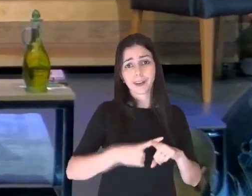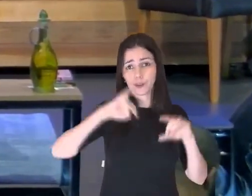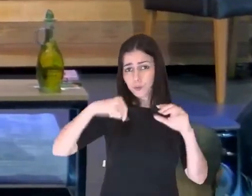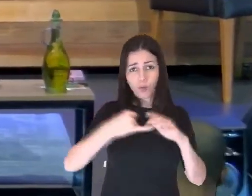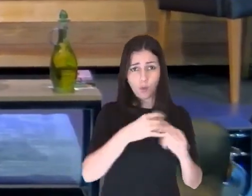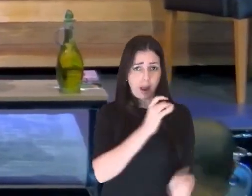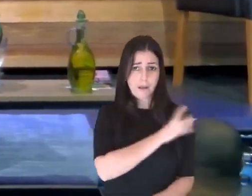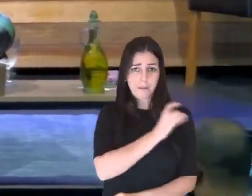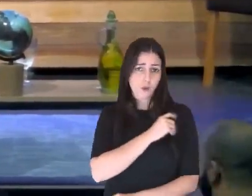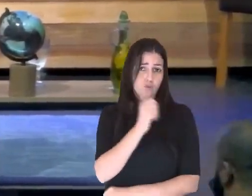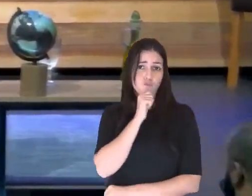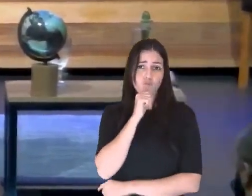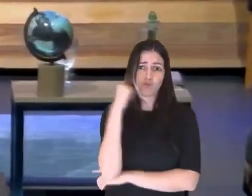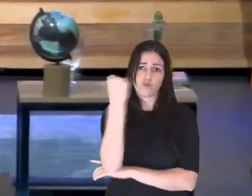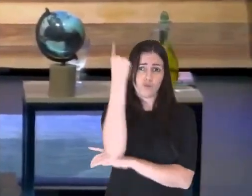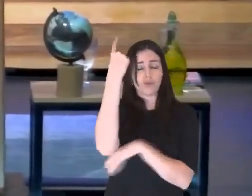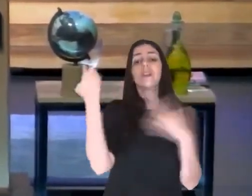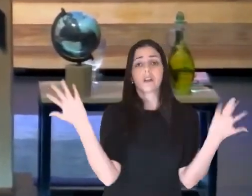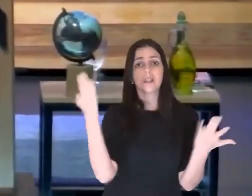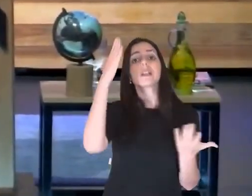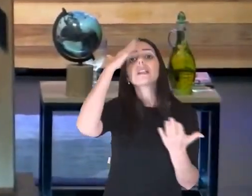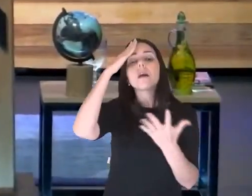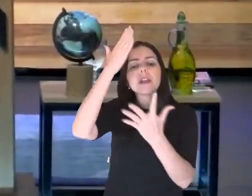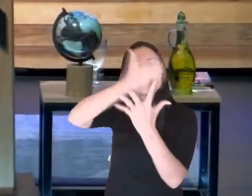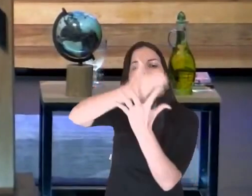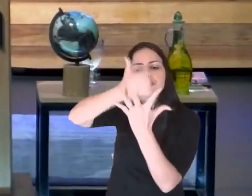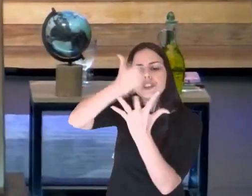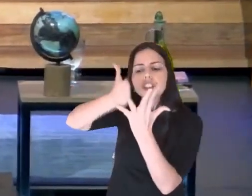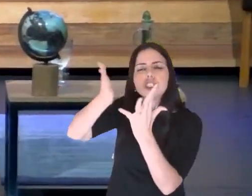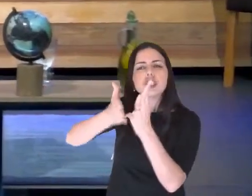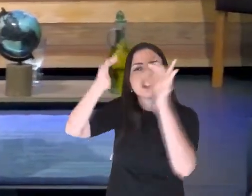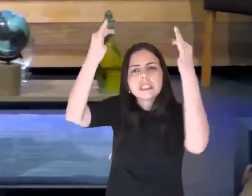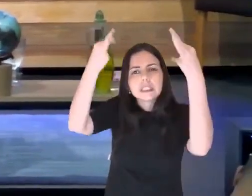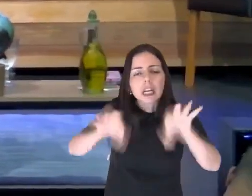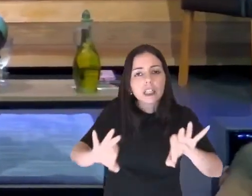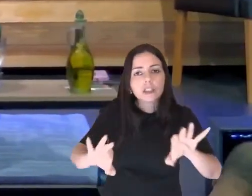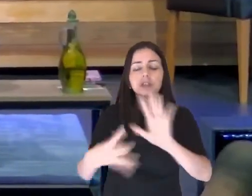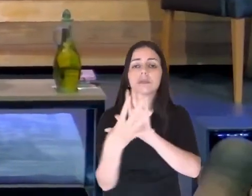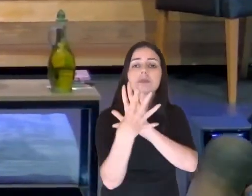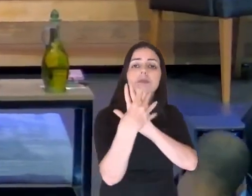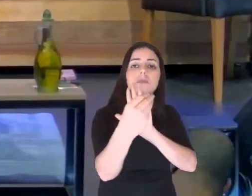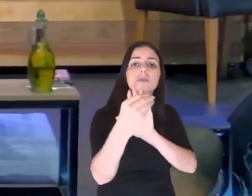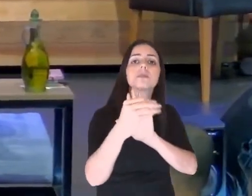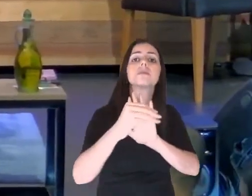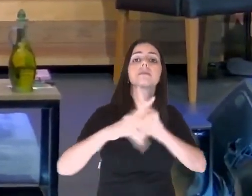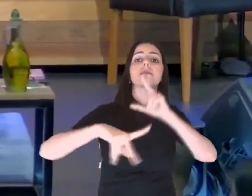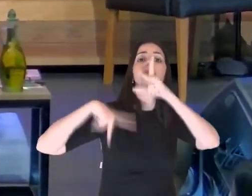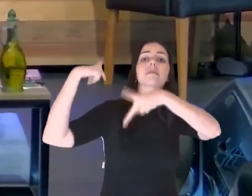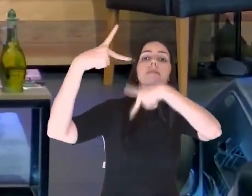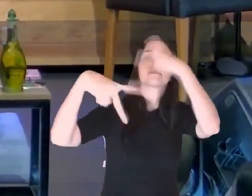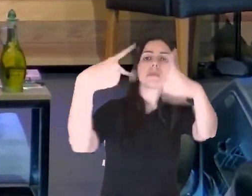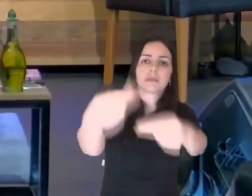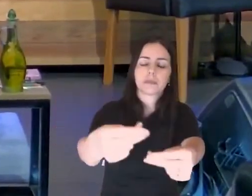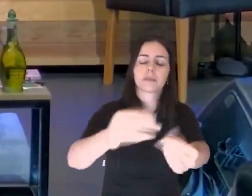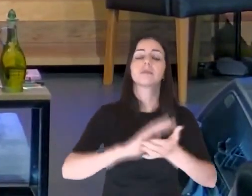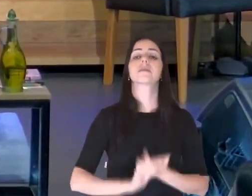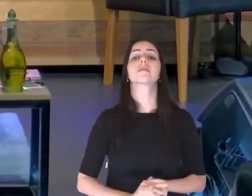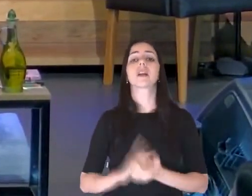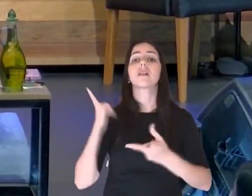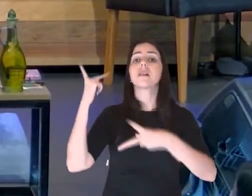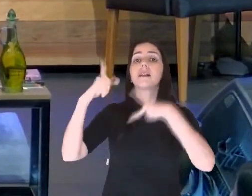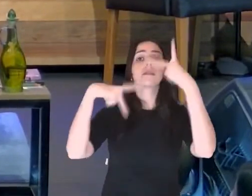que saberia dividir a herança corretamente. Diga comigo, herança. Herança é algo, gente, que